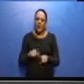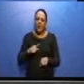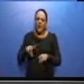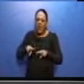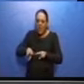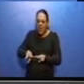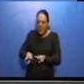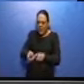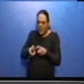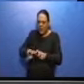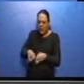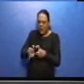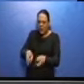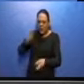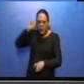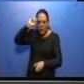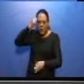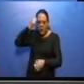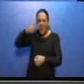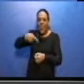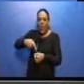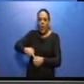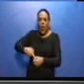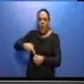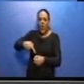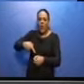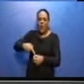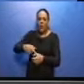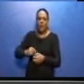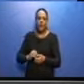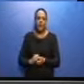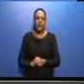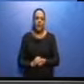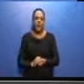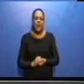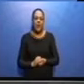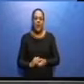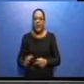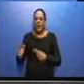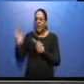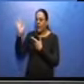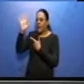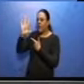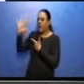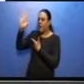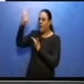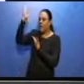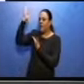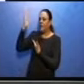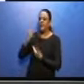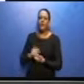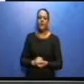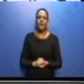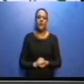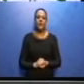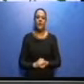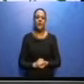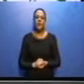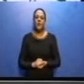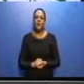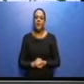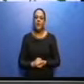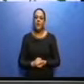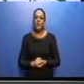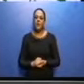mar Cáspio. E aqui nós podemos visualizar ele, né, no mapa. No slide anterior, vamos